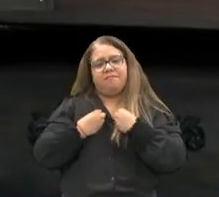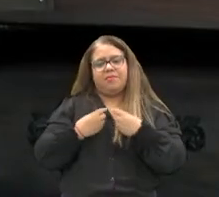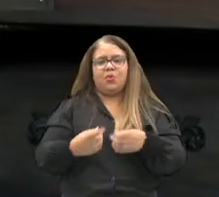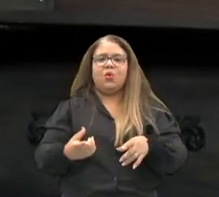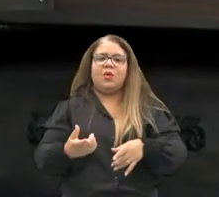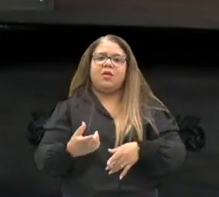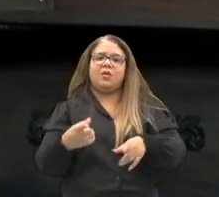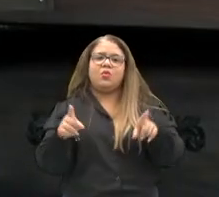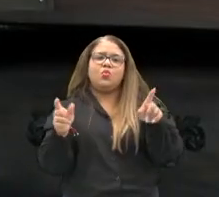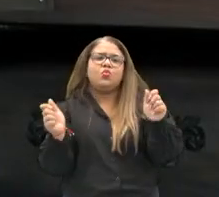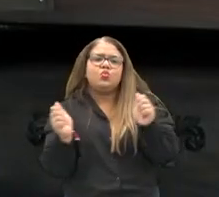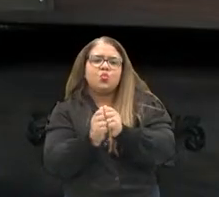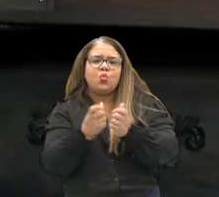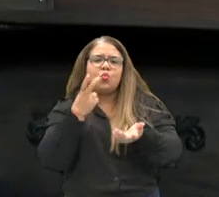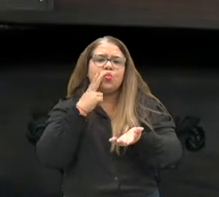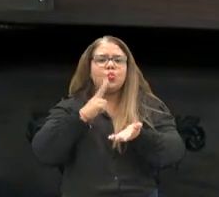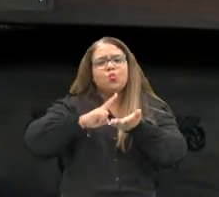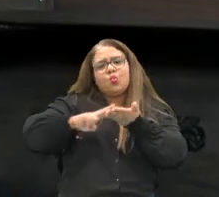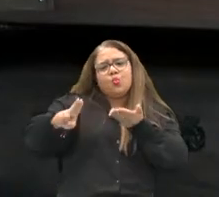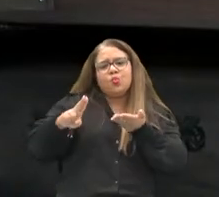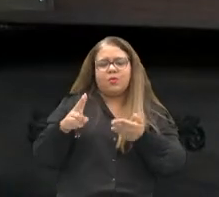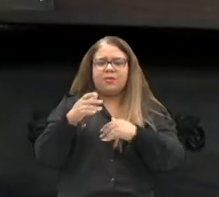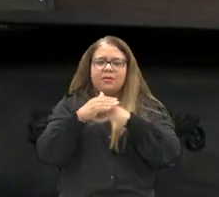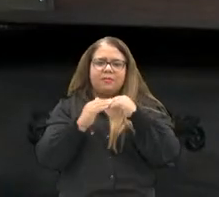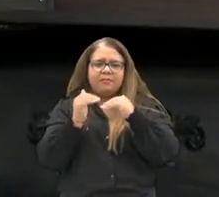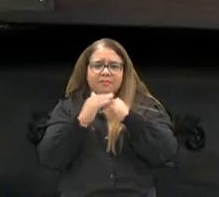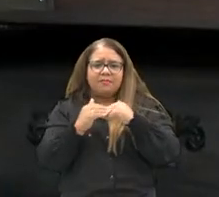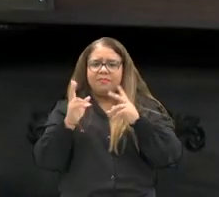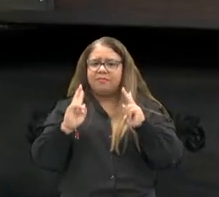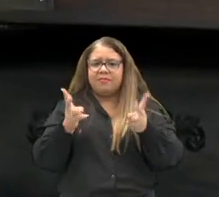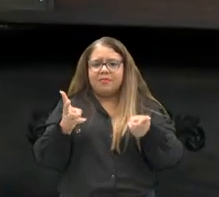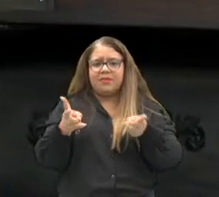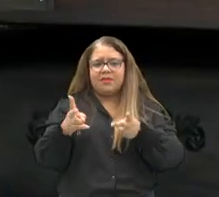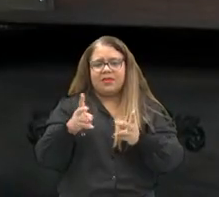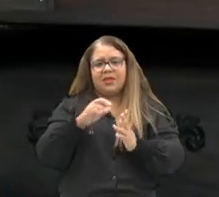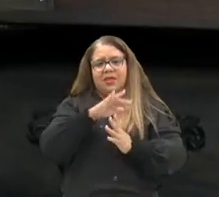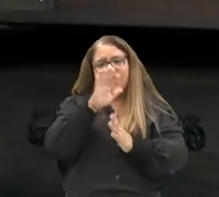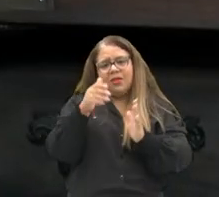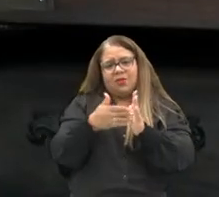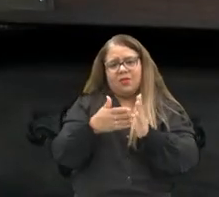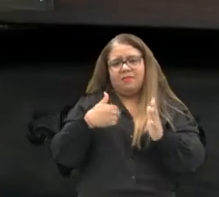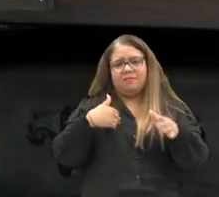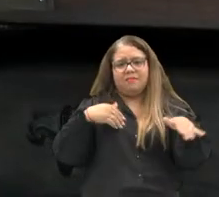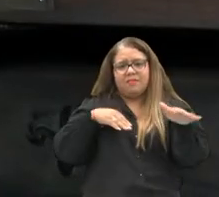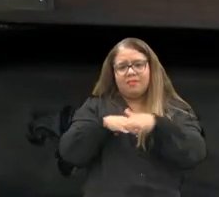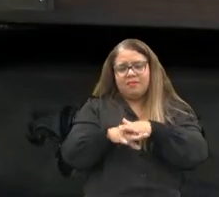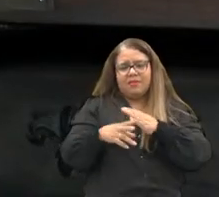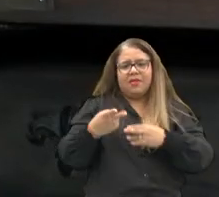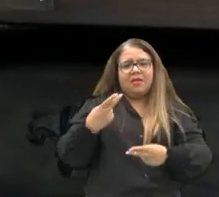de um cartão muito carinhoso. Então, tudo isso eu guardo na minha